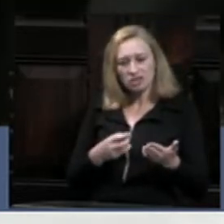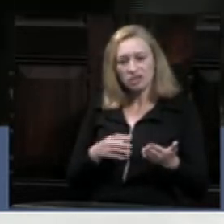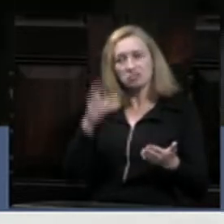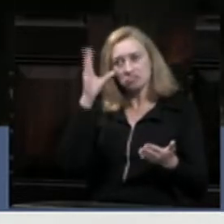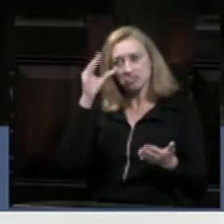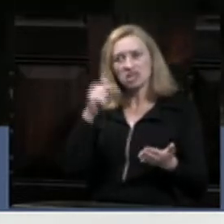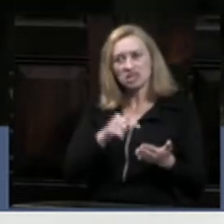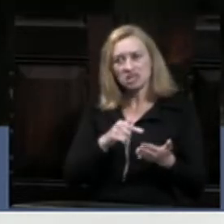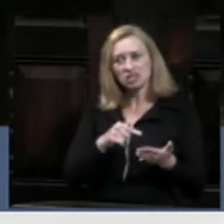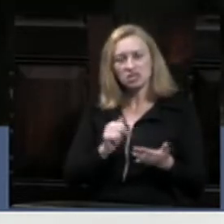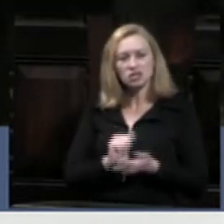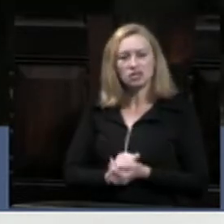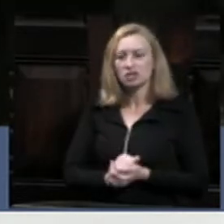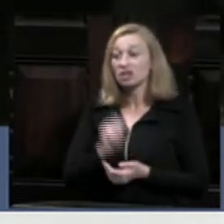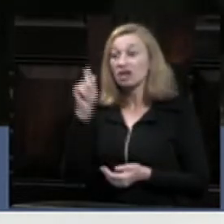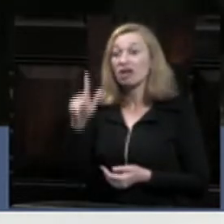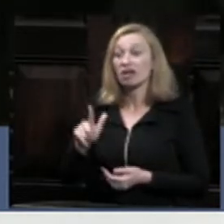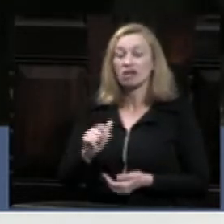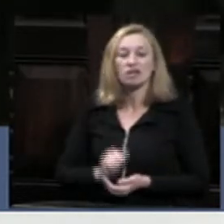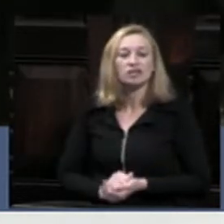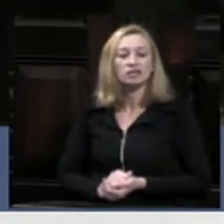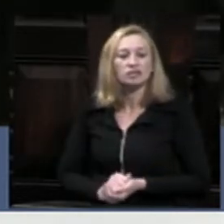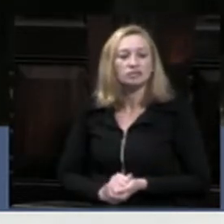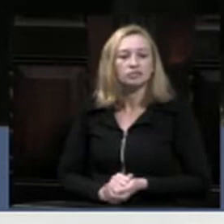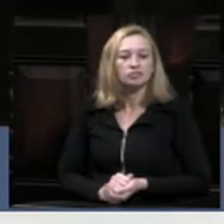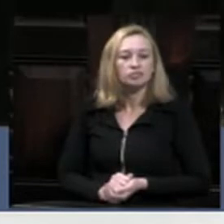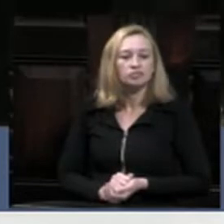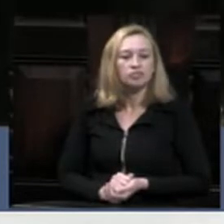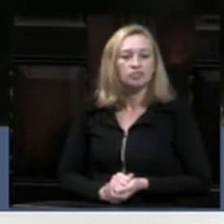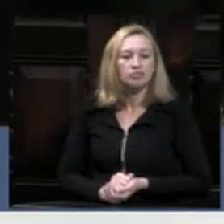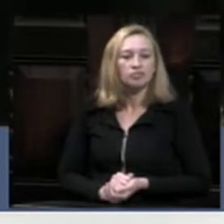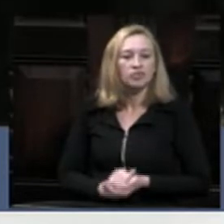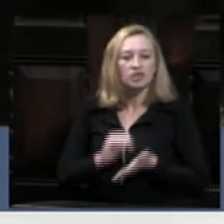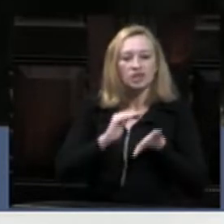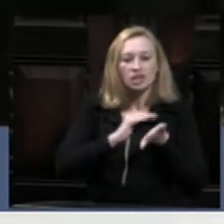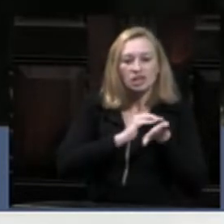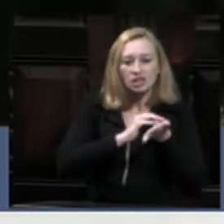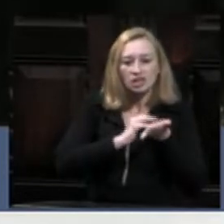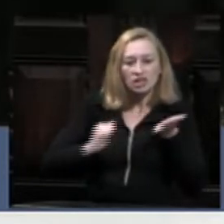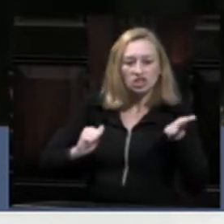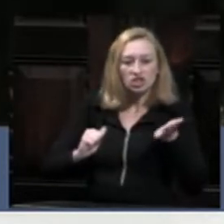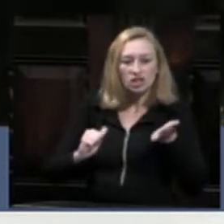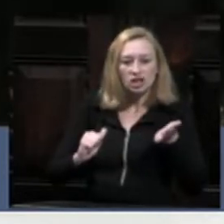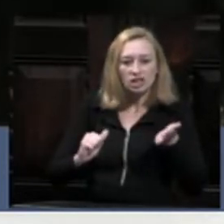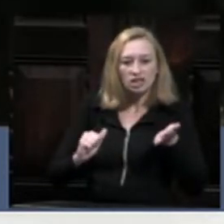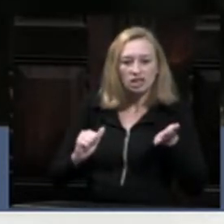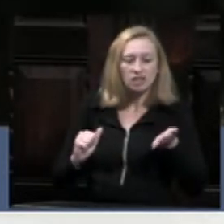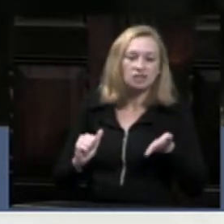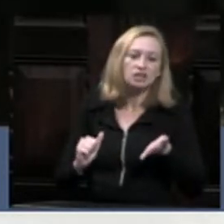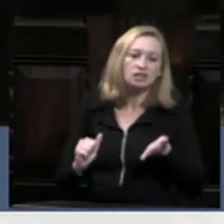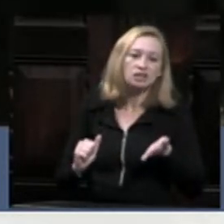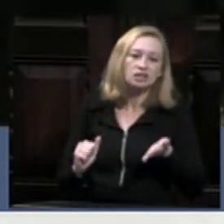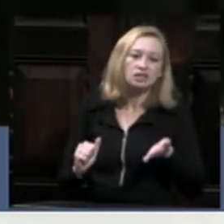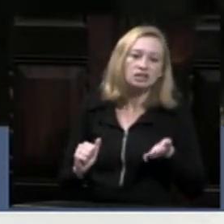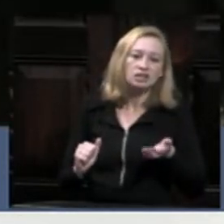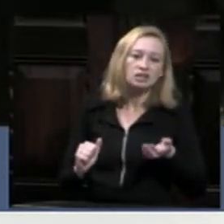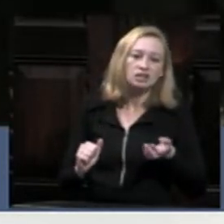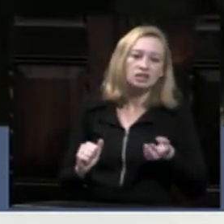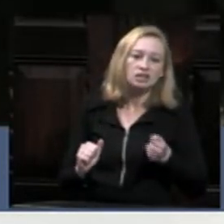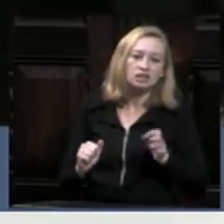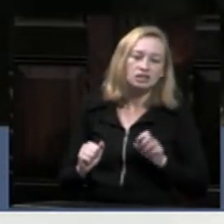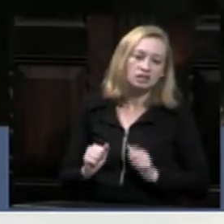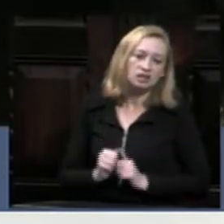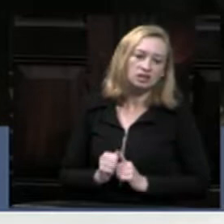interessante, que é a retirada de cadeiras para que novamente a